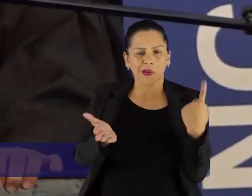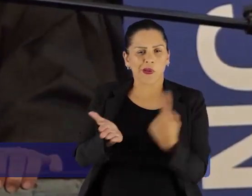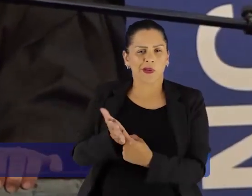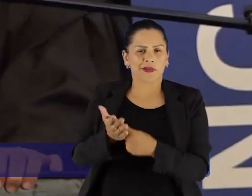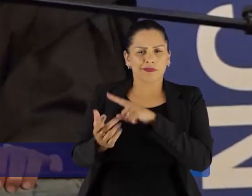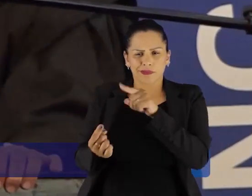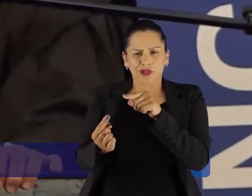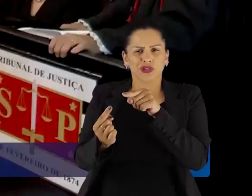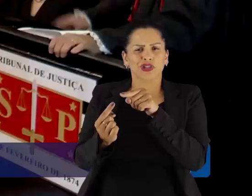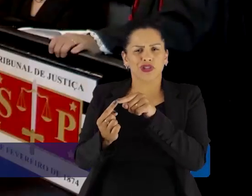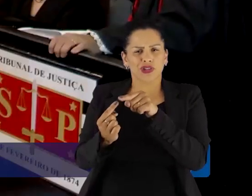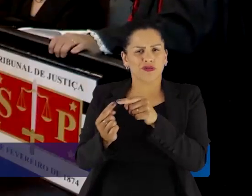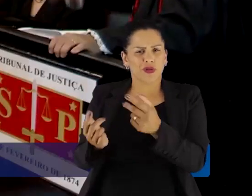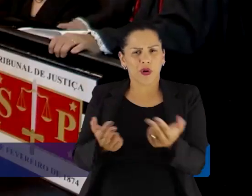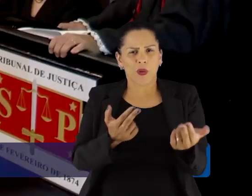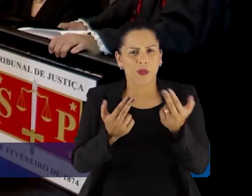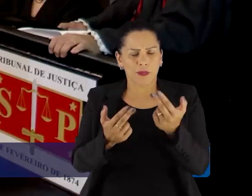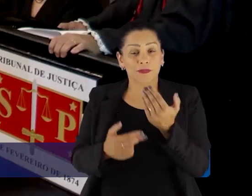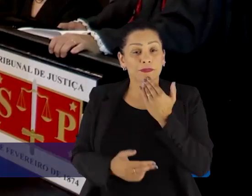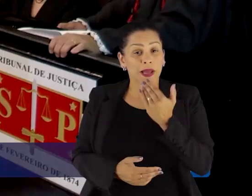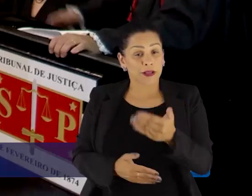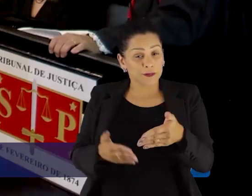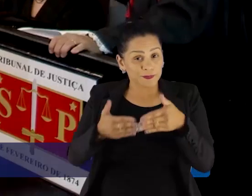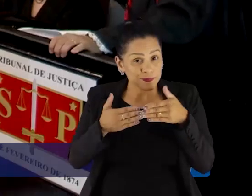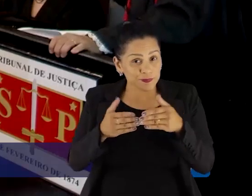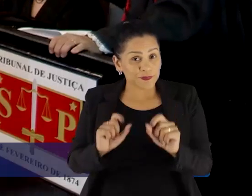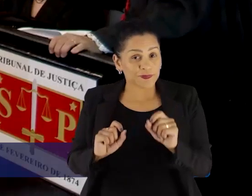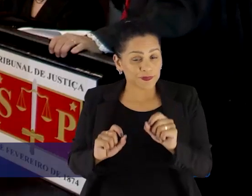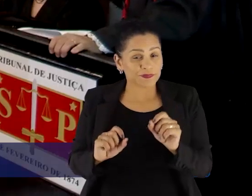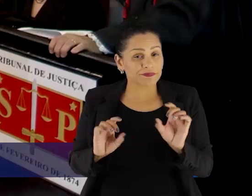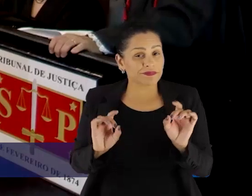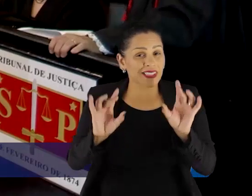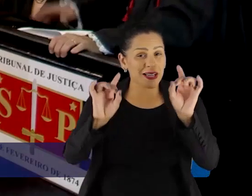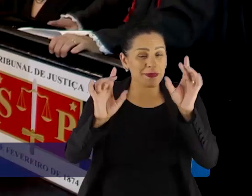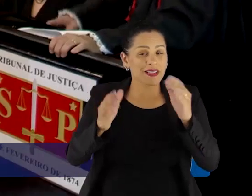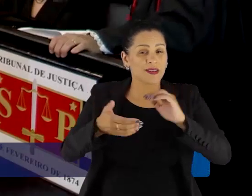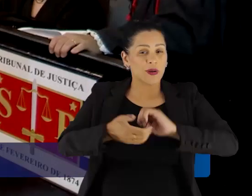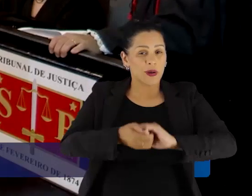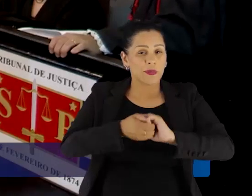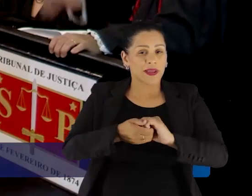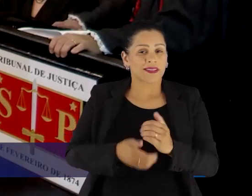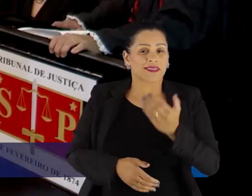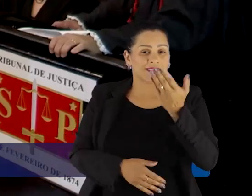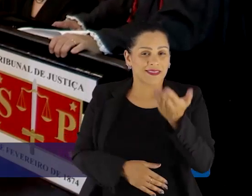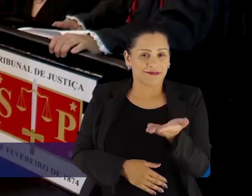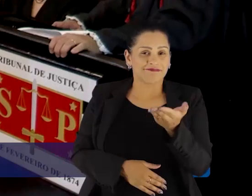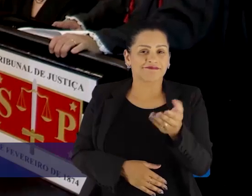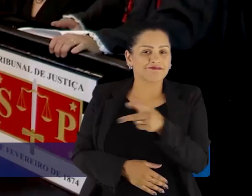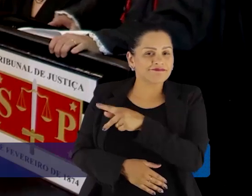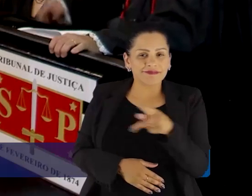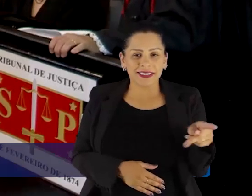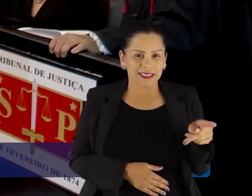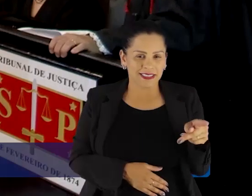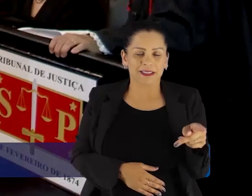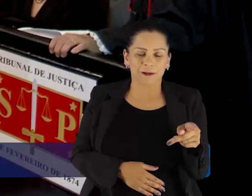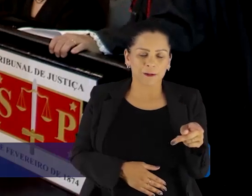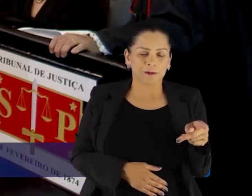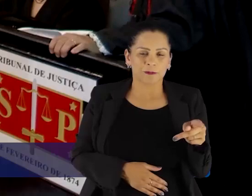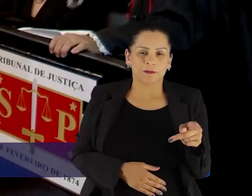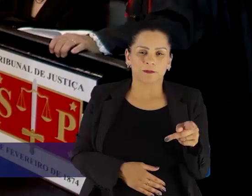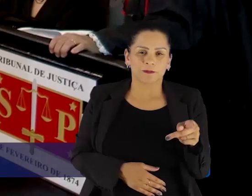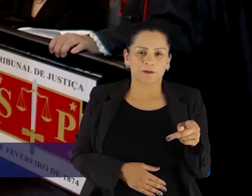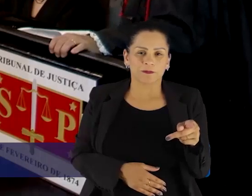institucionais comuns peço licença para em especial a saudar vossa excelência Digno Presidente